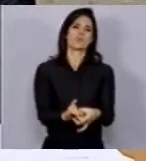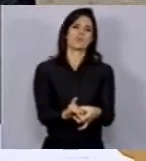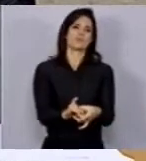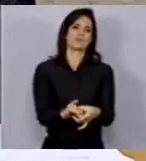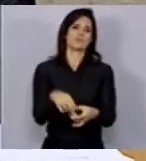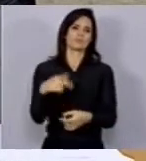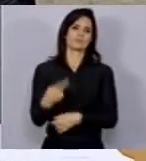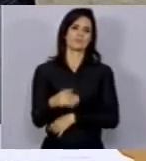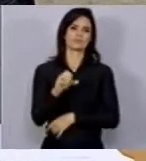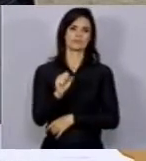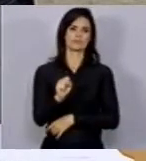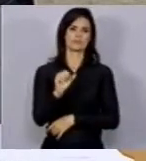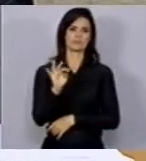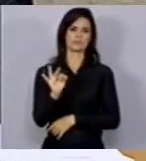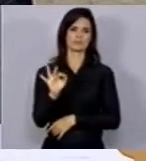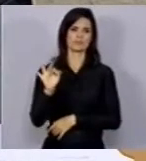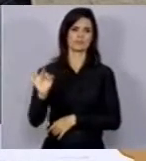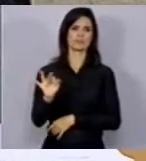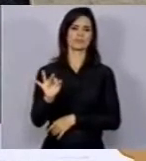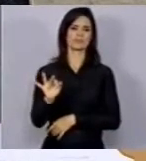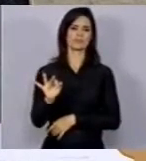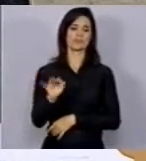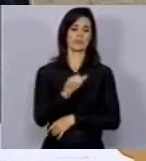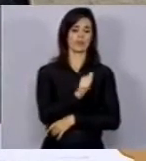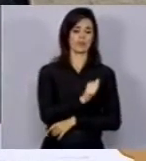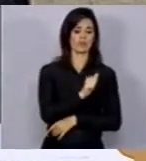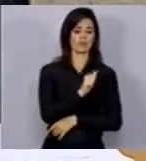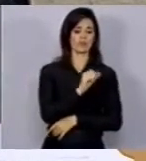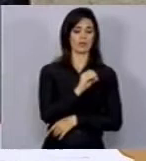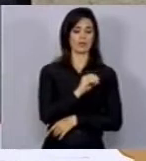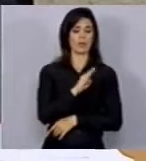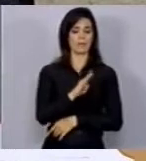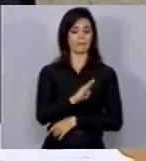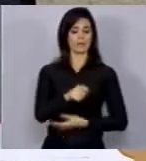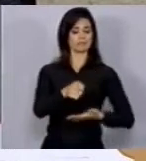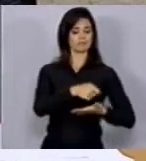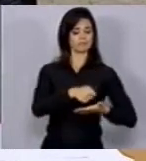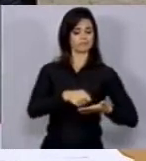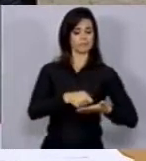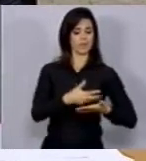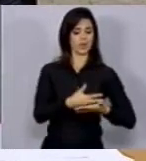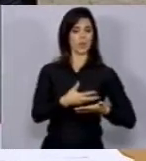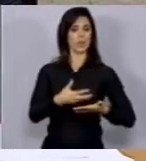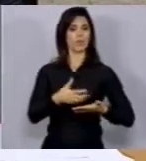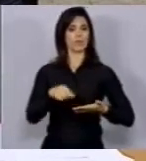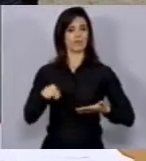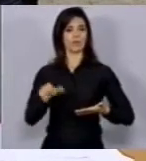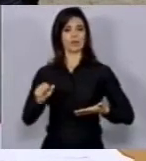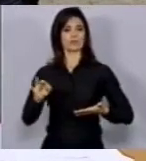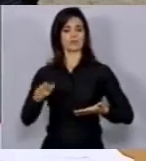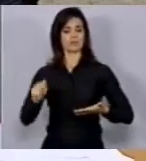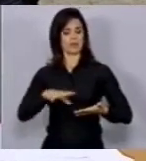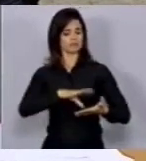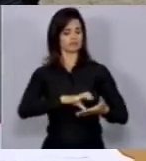esta Suprema Corte, que acolheu proposta da Ordem dos Advogados do Brasil, proibindo doações de